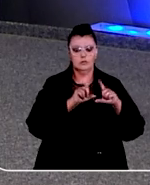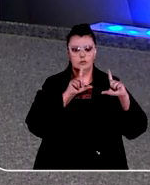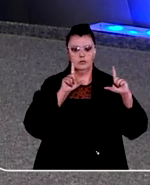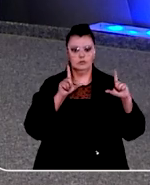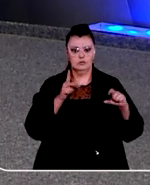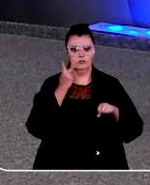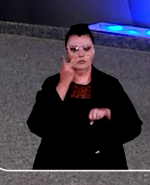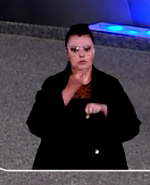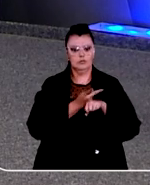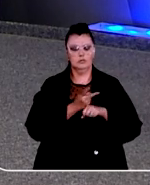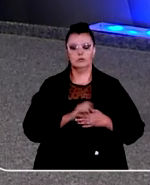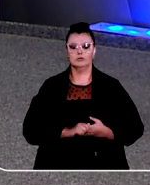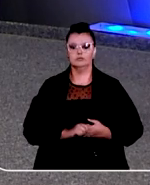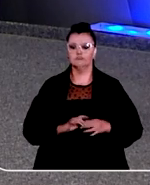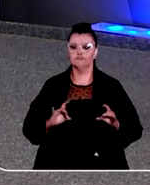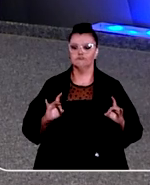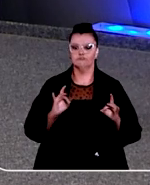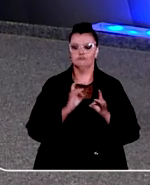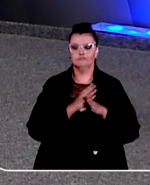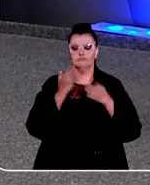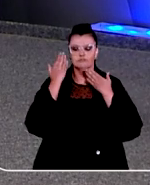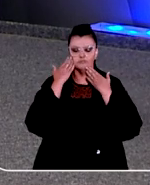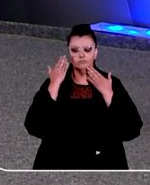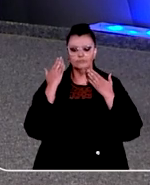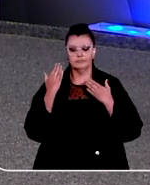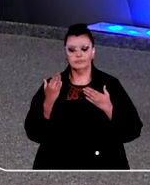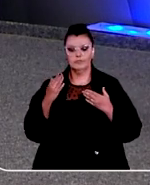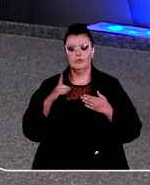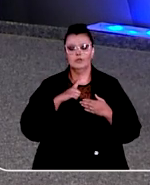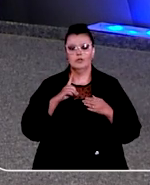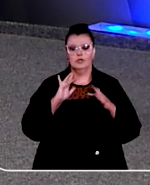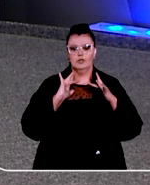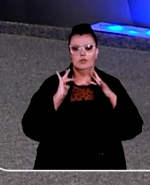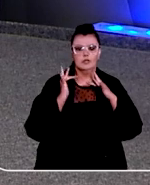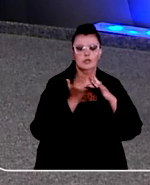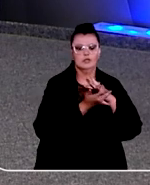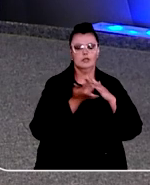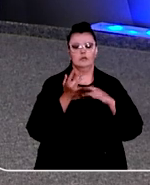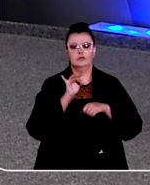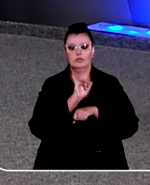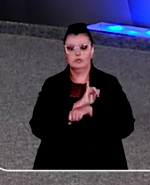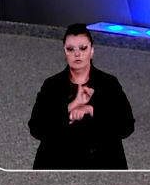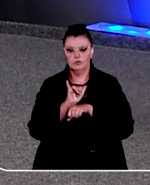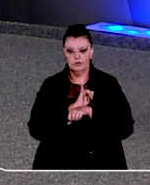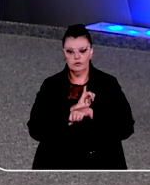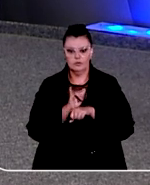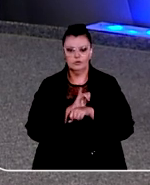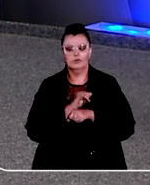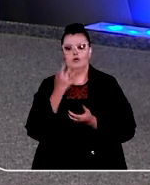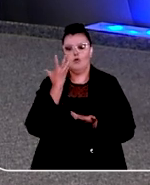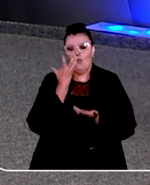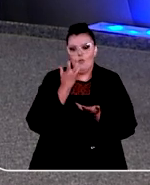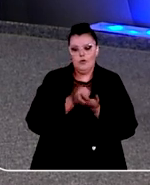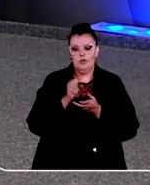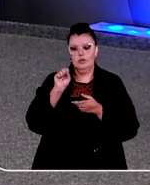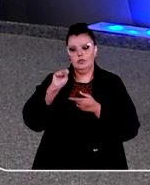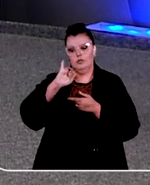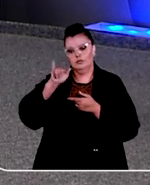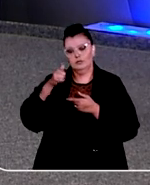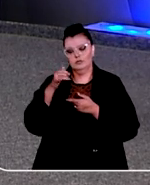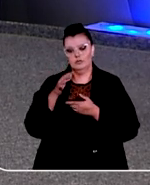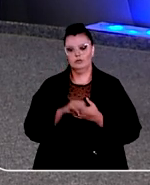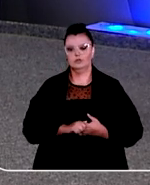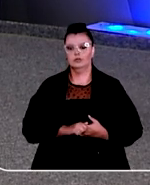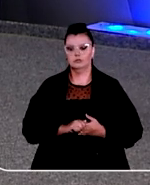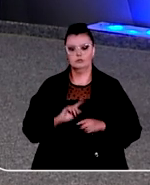de 1988 a lista completa dos finalistas está disponível bem aqui na